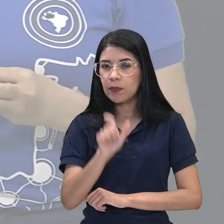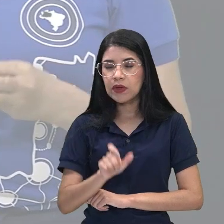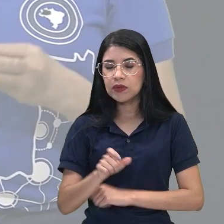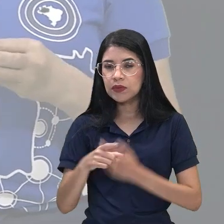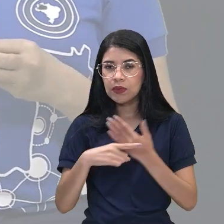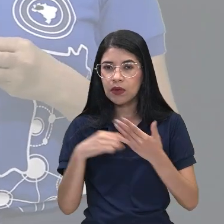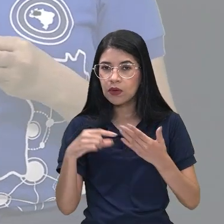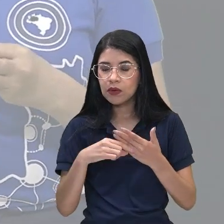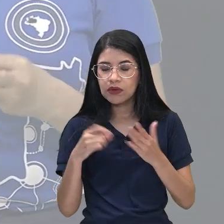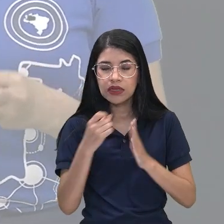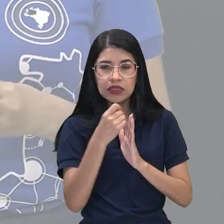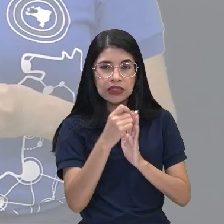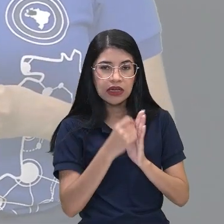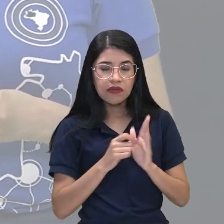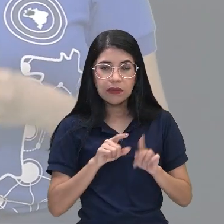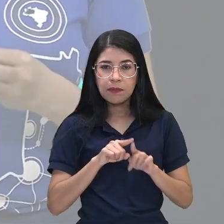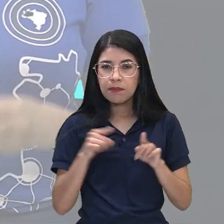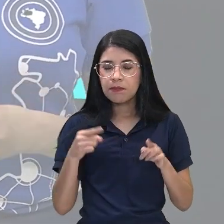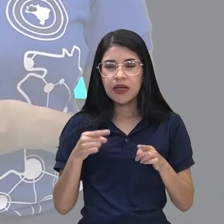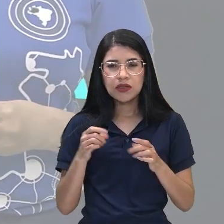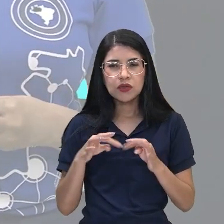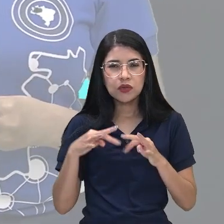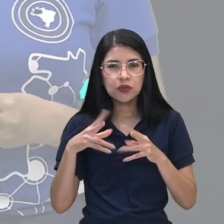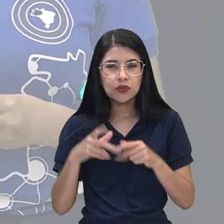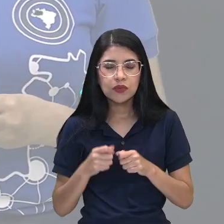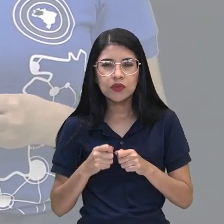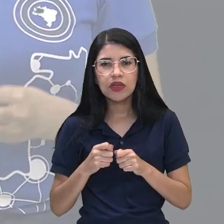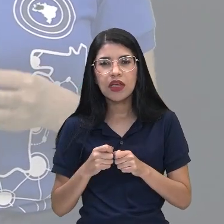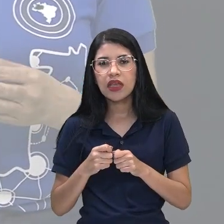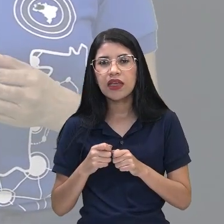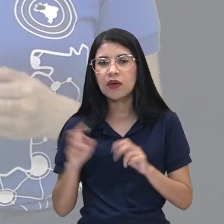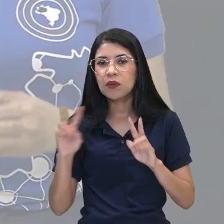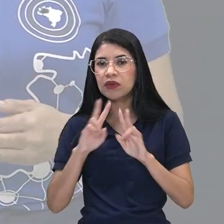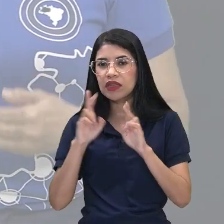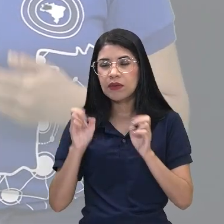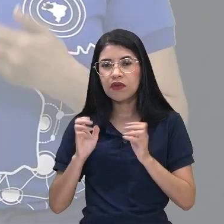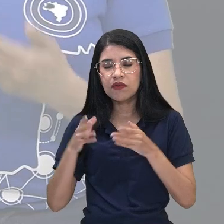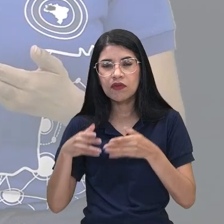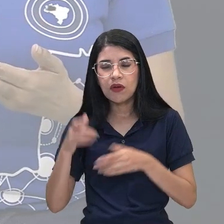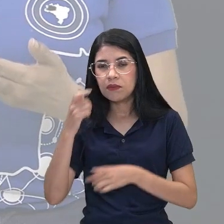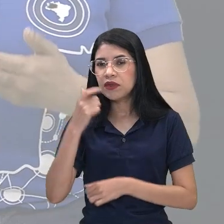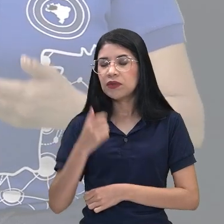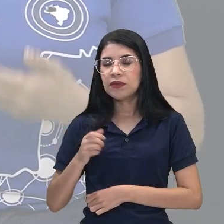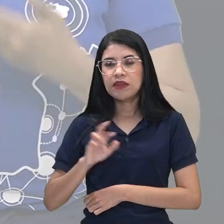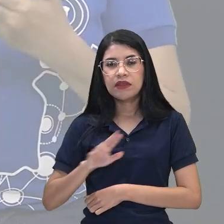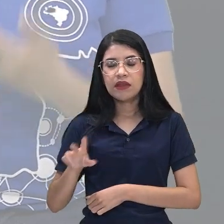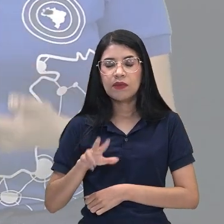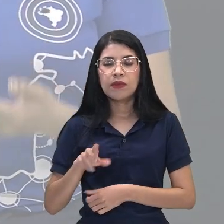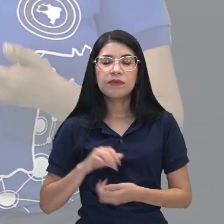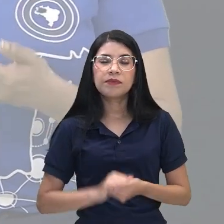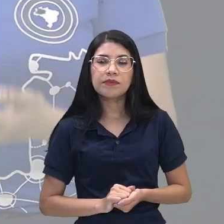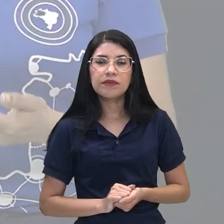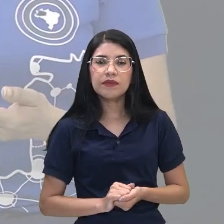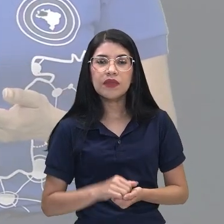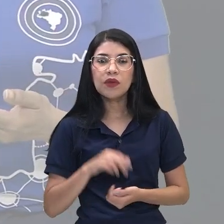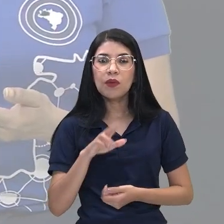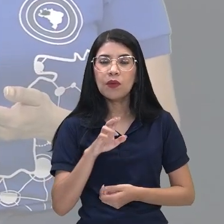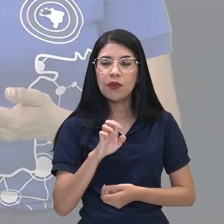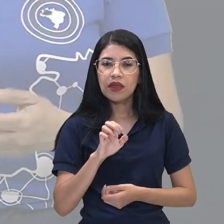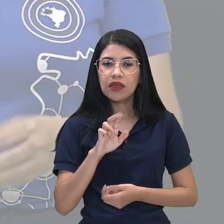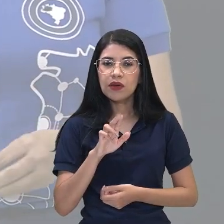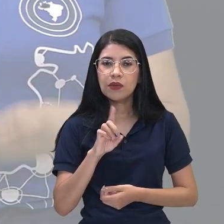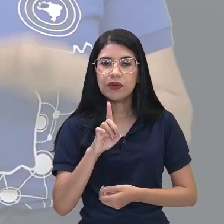ele escreve, mas nem tudo que ele escreve é sobre ele. O eu lírico é que fala por